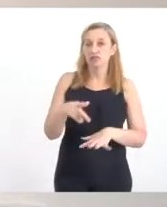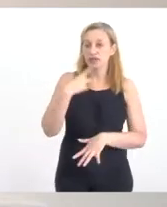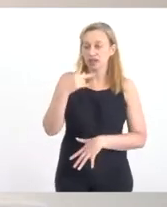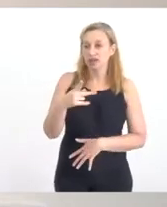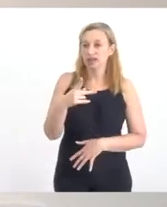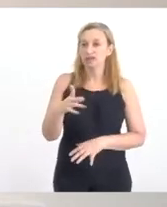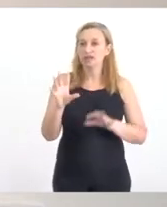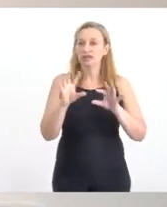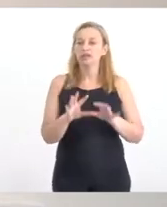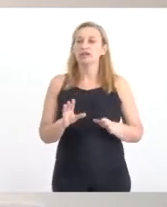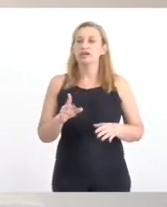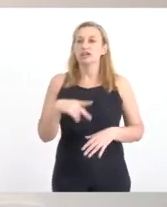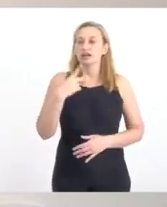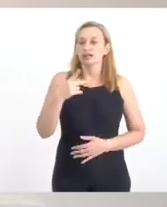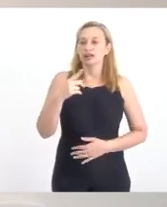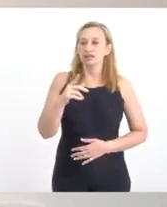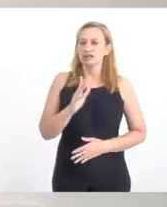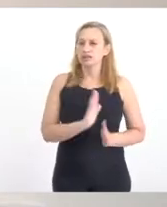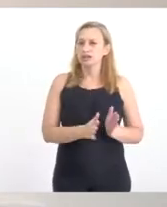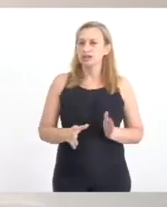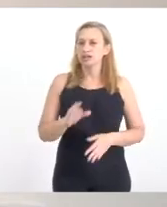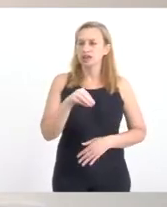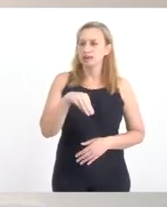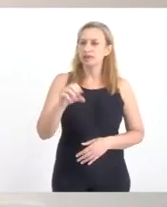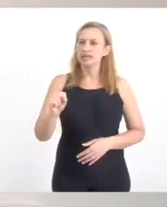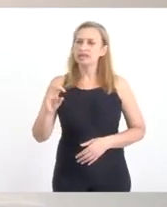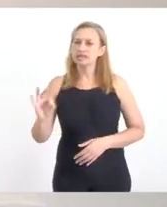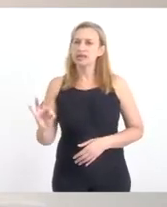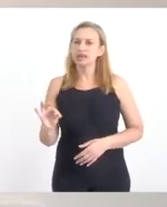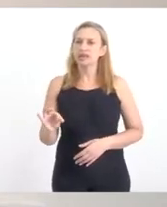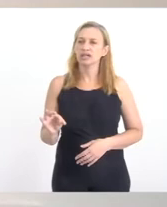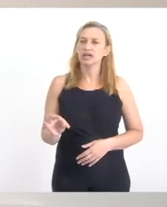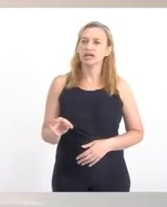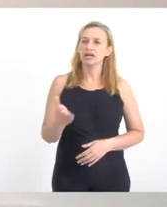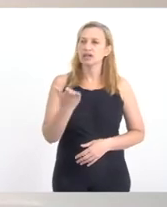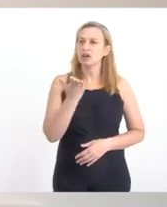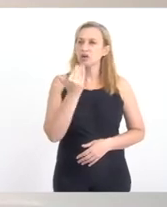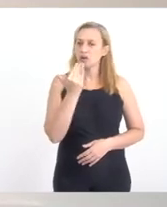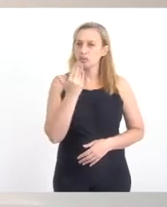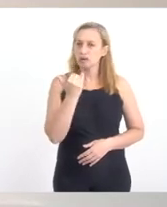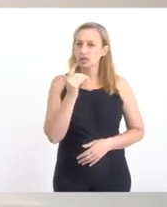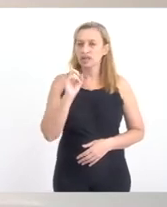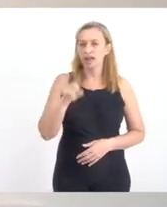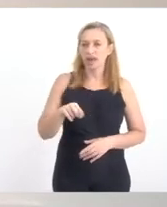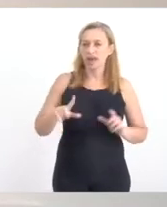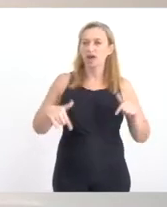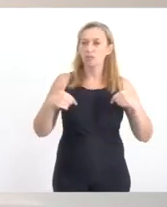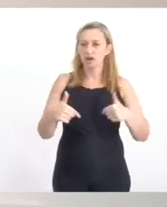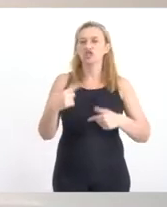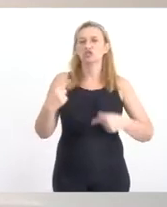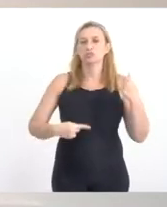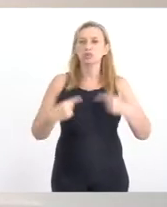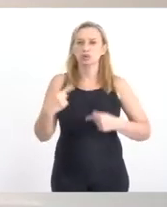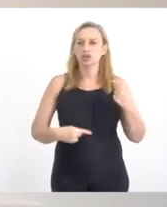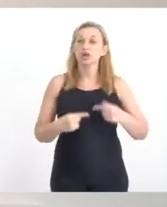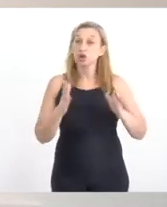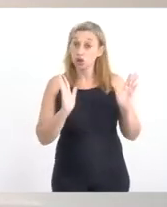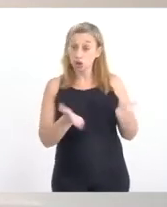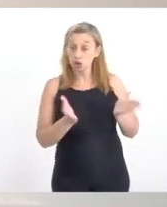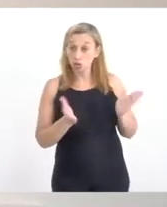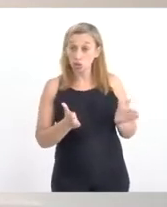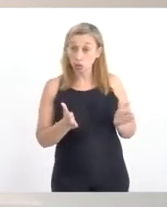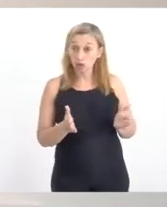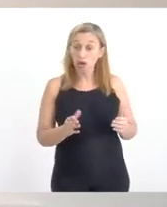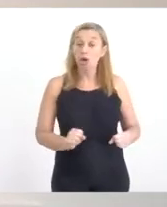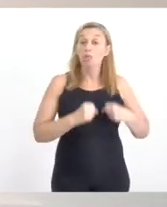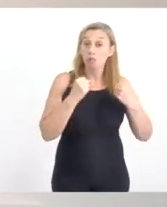uma palavra de ordem não SP a gente trabalha muito com a palavra alimentar-se é um ato político que hoje